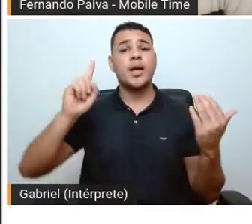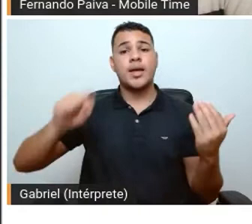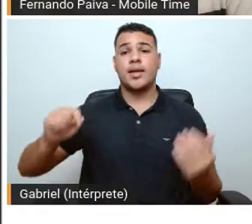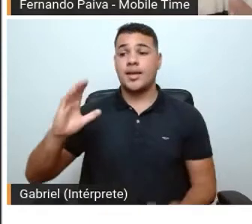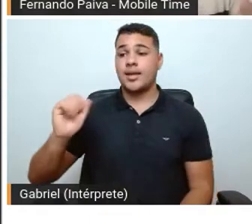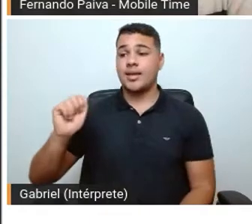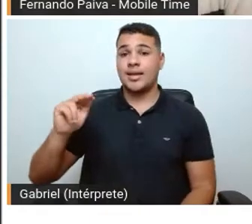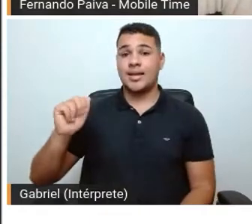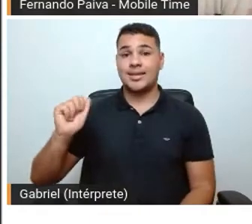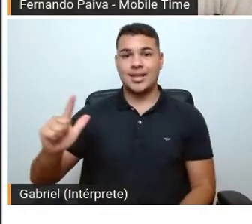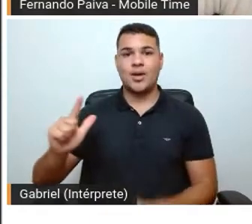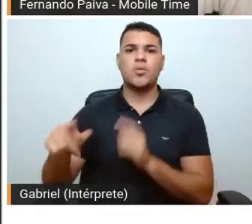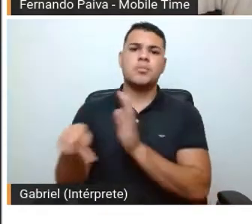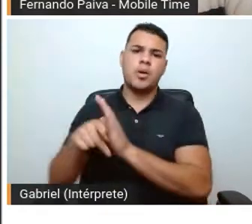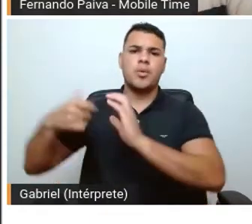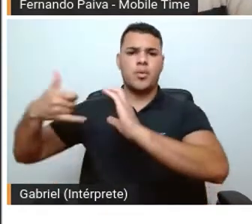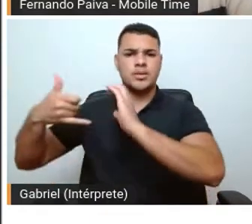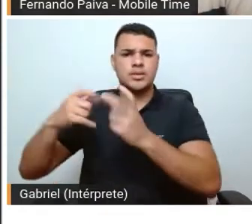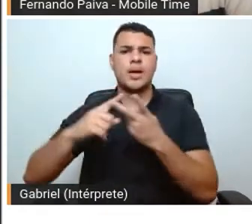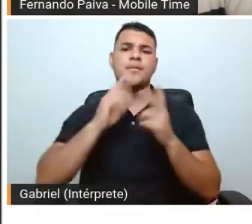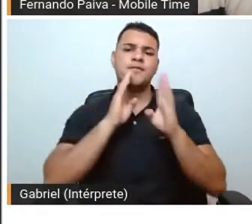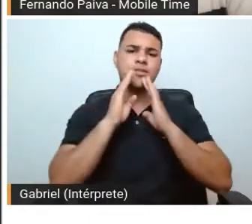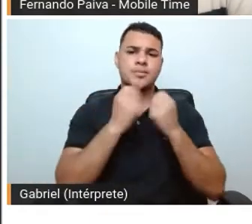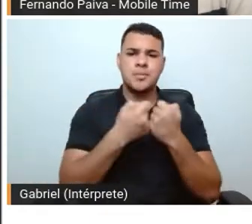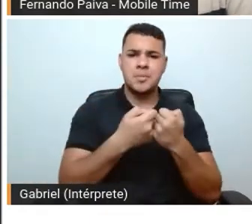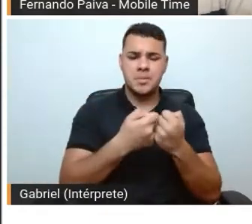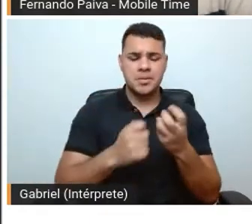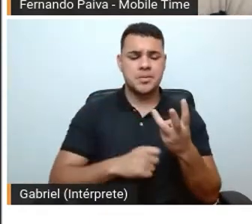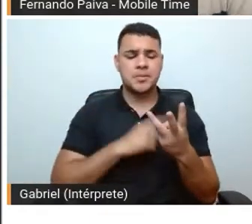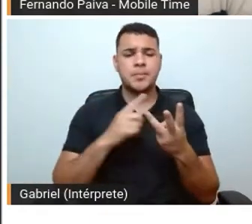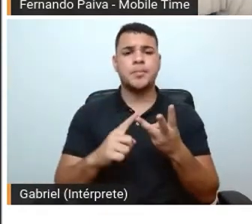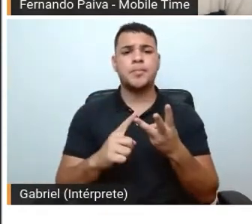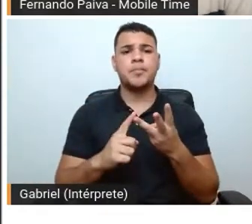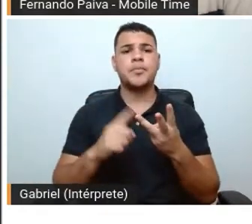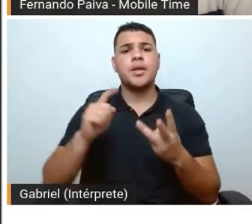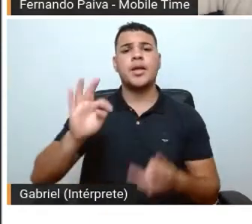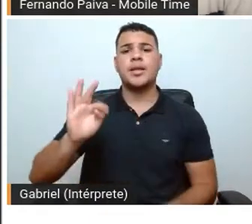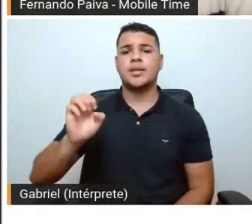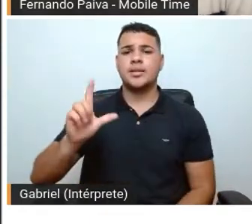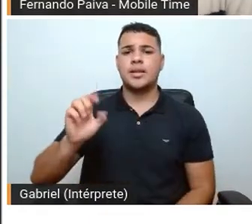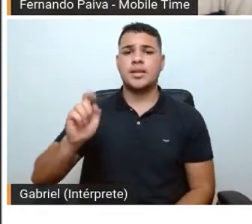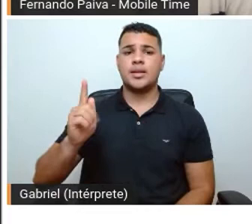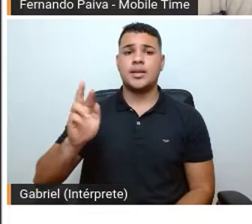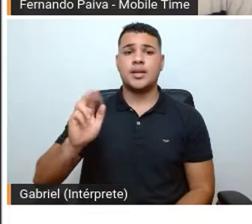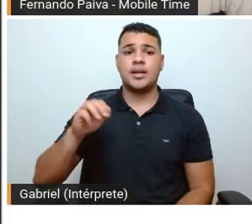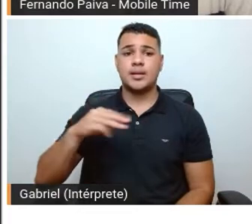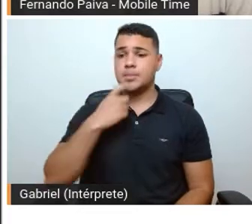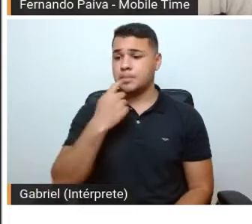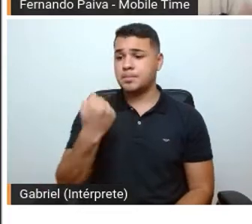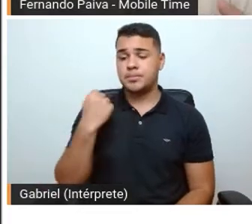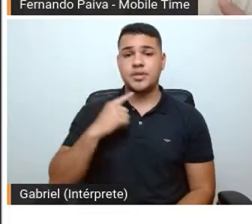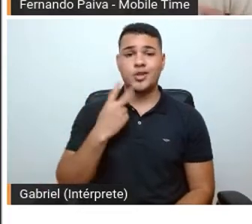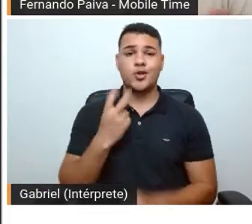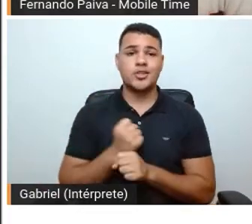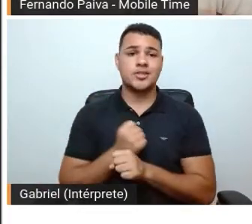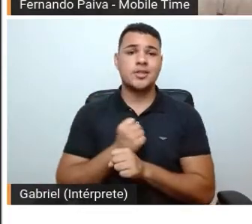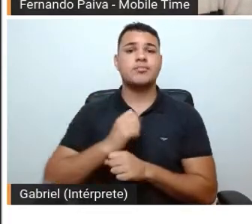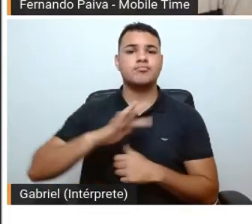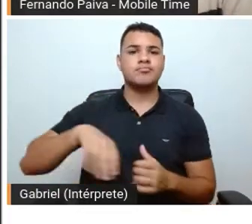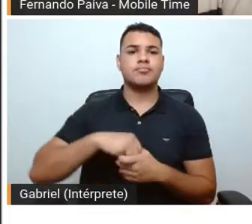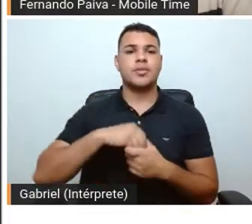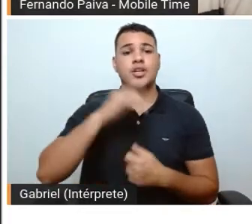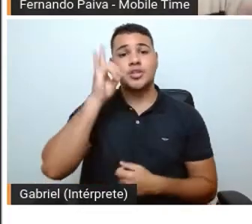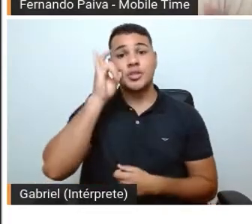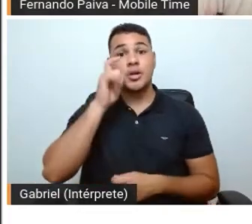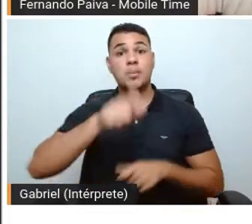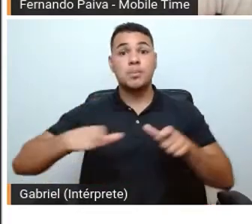mensajeria né o WhatsApp Messenger a telegram mais recentemente de uns dois anos pra cá gente que o Instagram porque